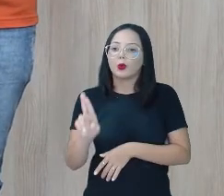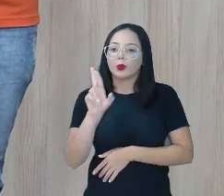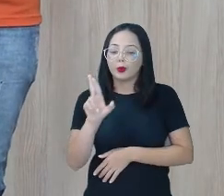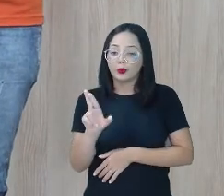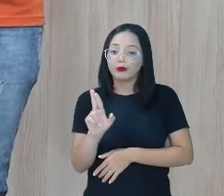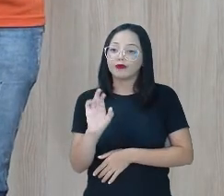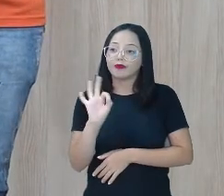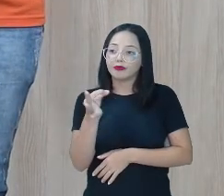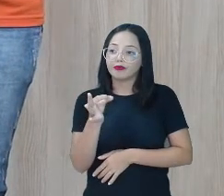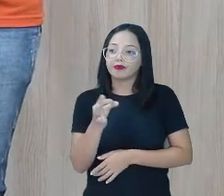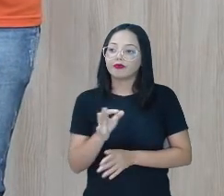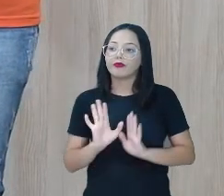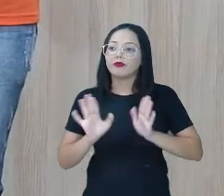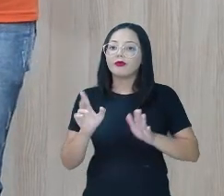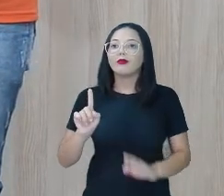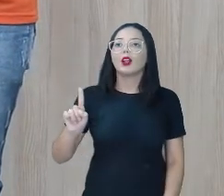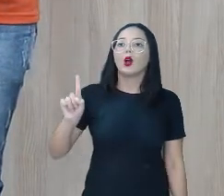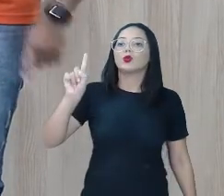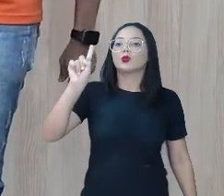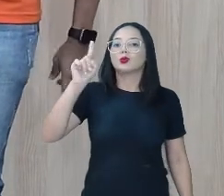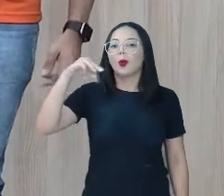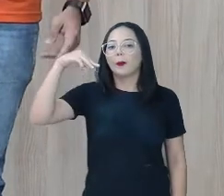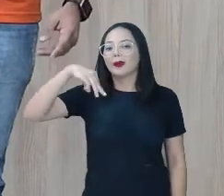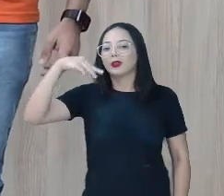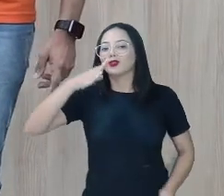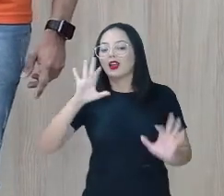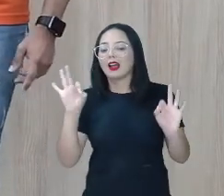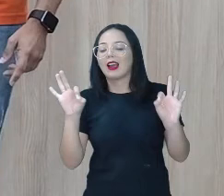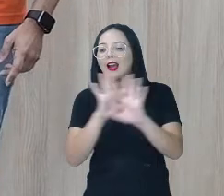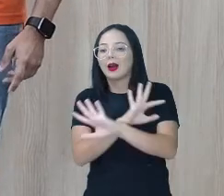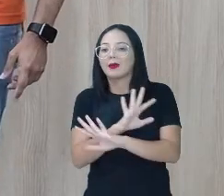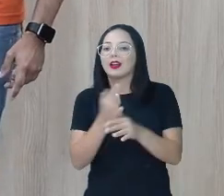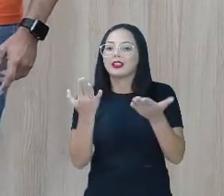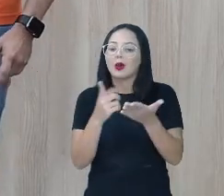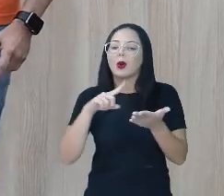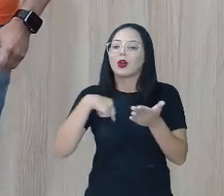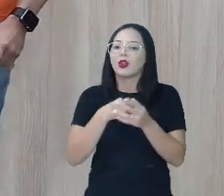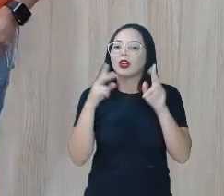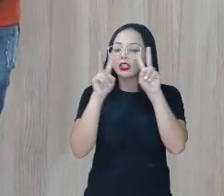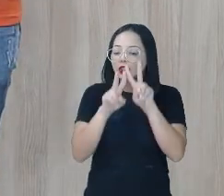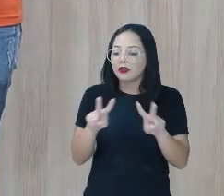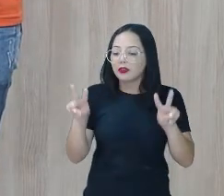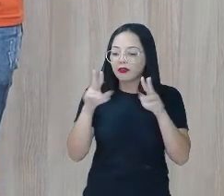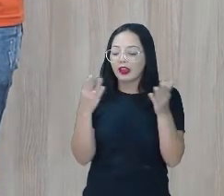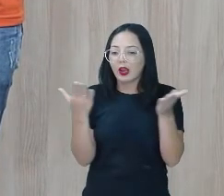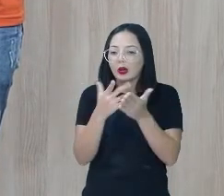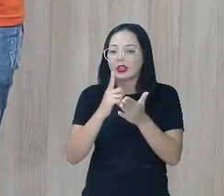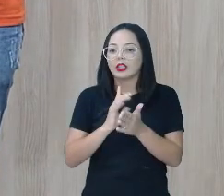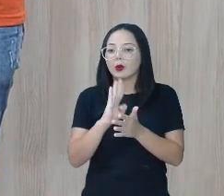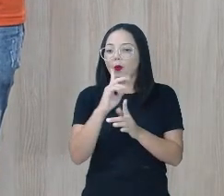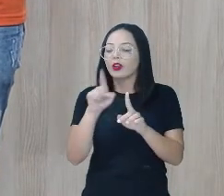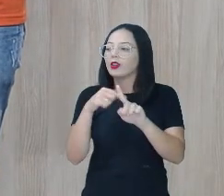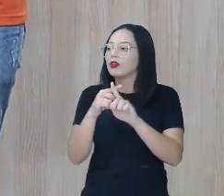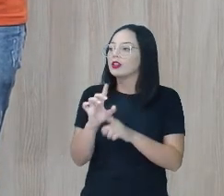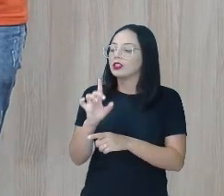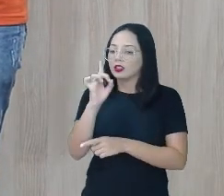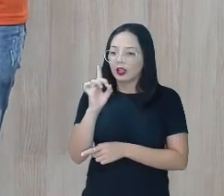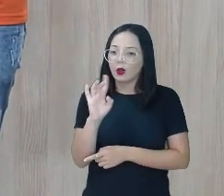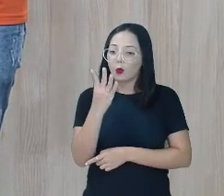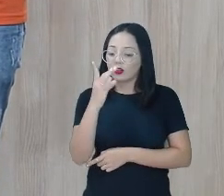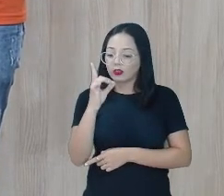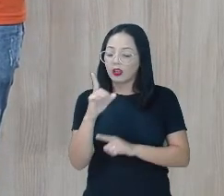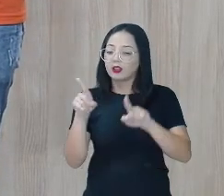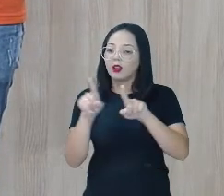pelo U. Billy Jean já está assim, ó. Então, vamos verificando aqui, vamos passando, ó, tem o 4 vezes D, o 4D,